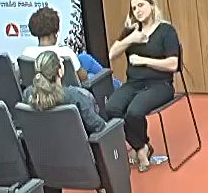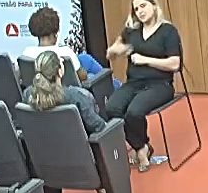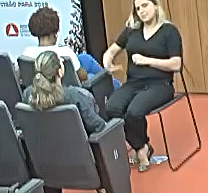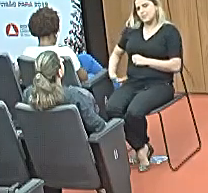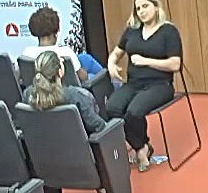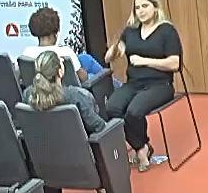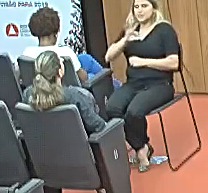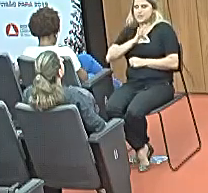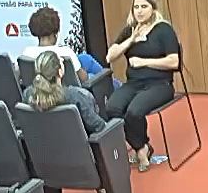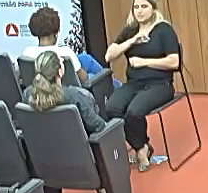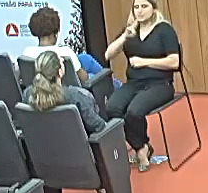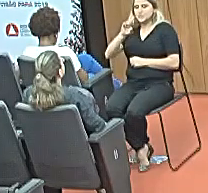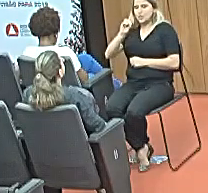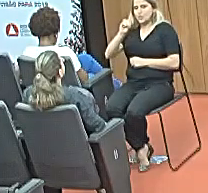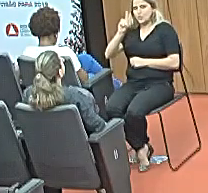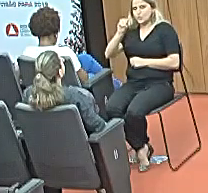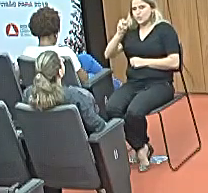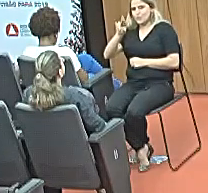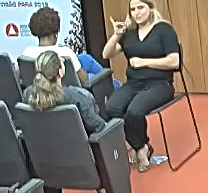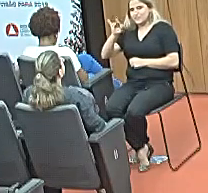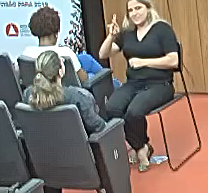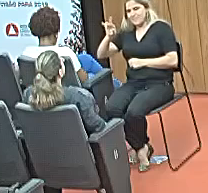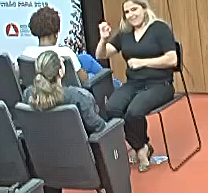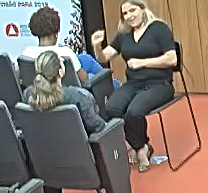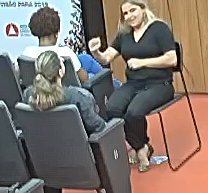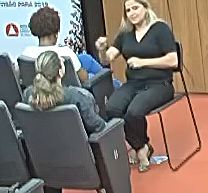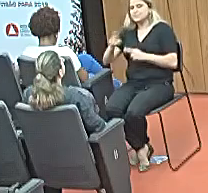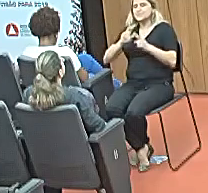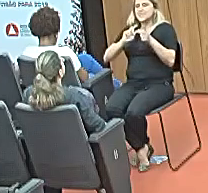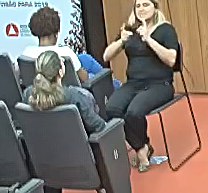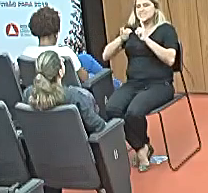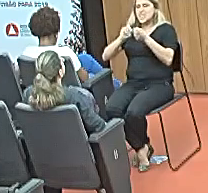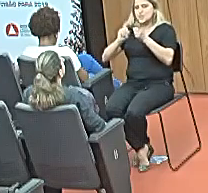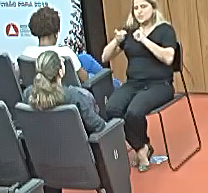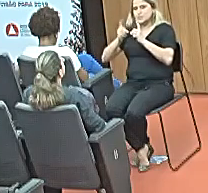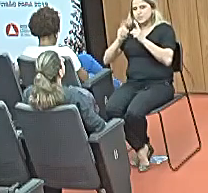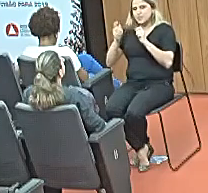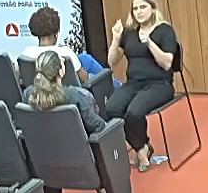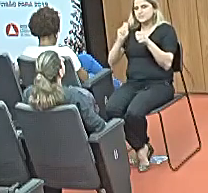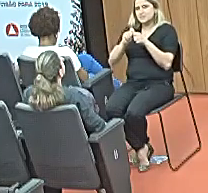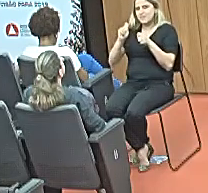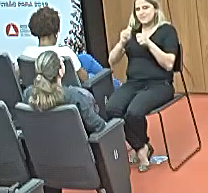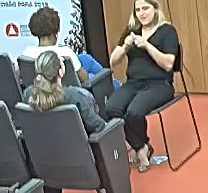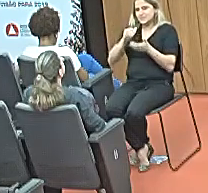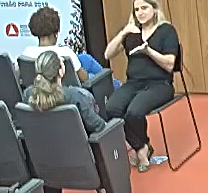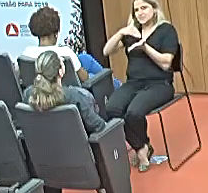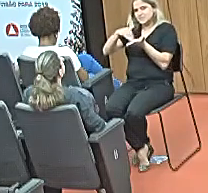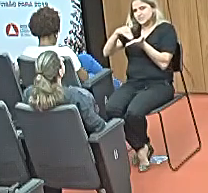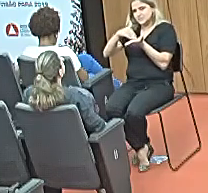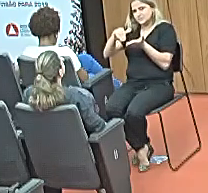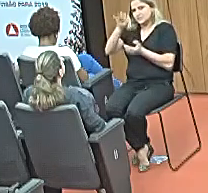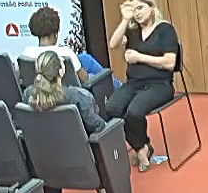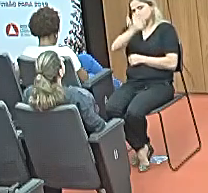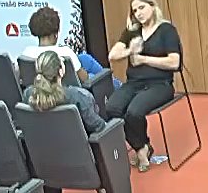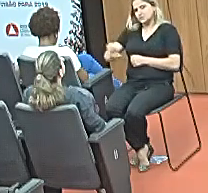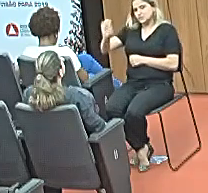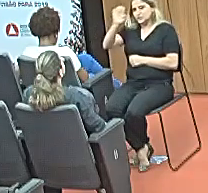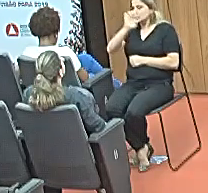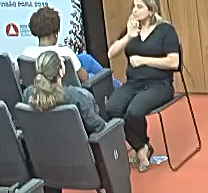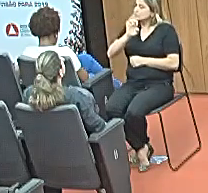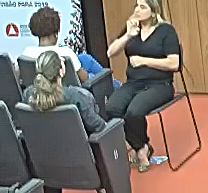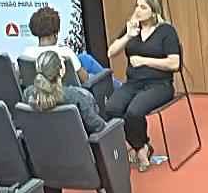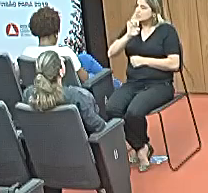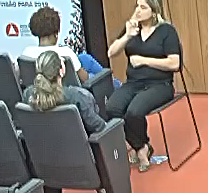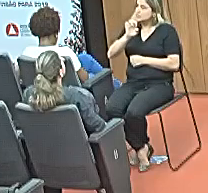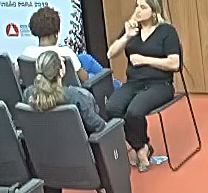da polícia rodoviária federal nas reuniões promovidas pela secretaria de estado de transporte e obras